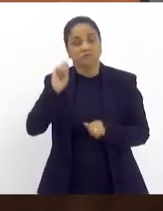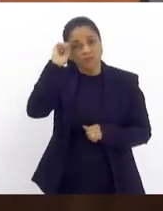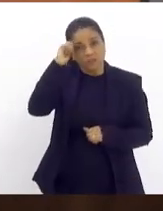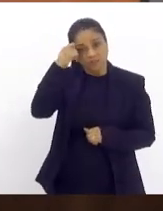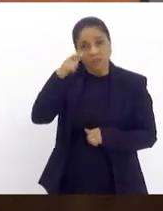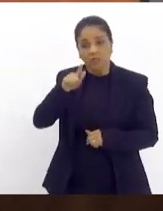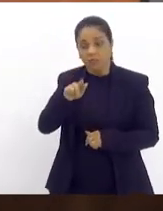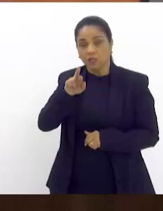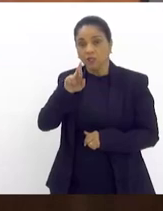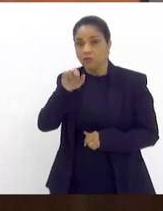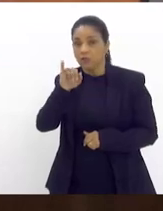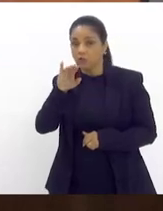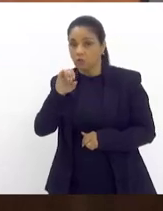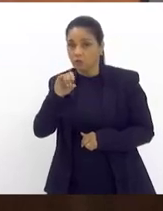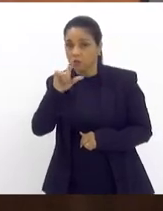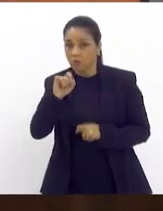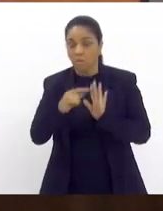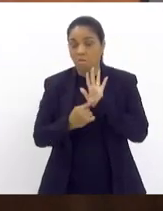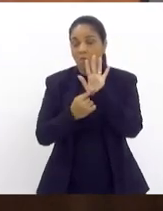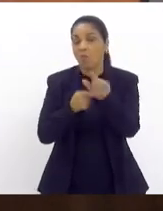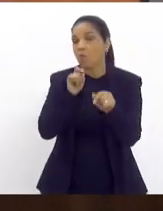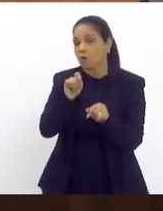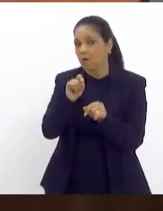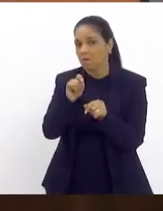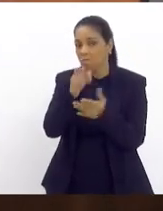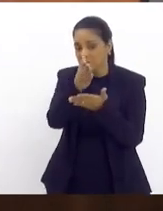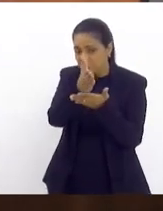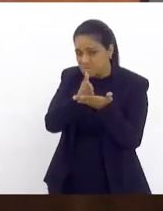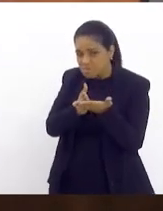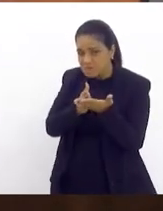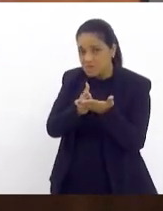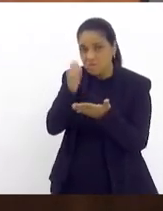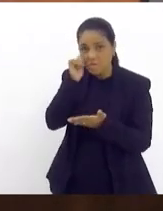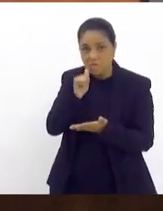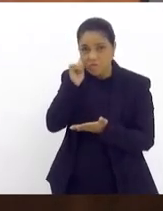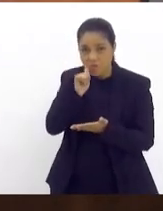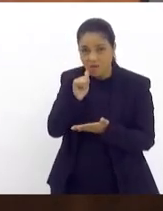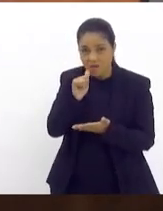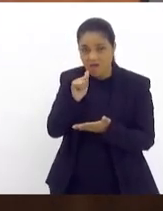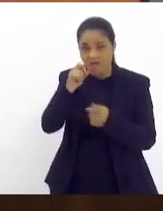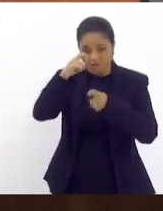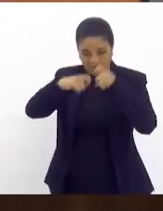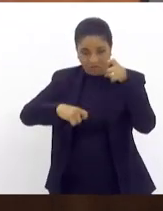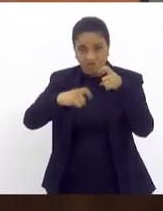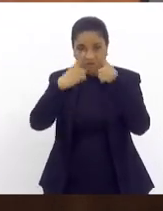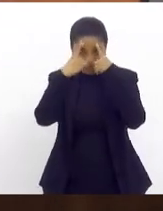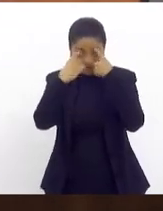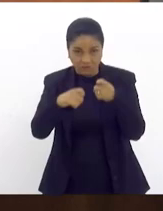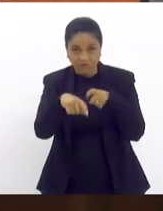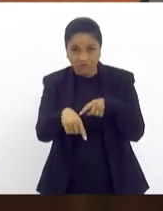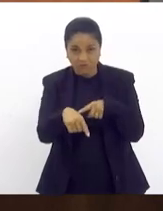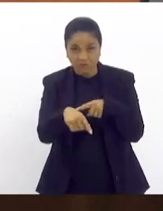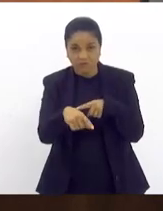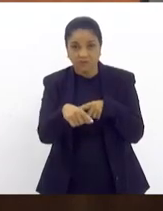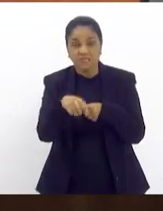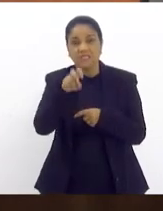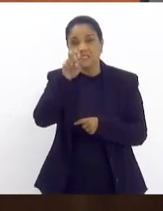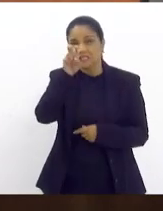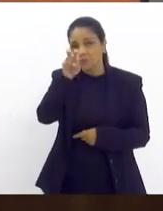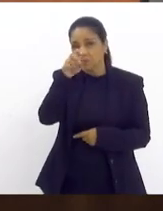revela que mais da metade das Mulheres vítimas de estupro ou seja